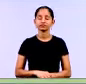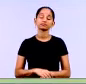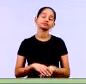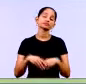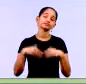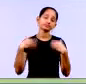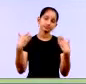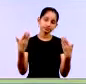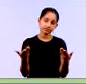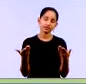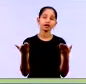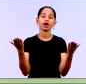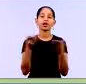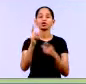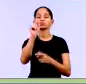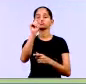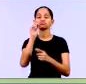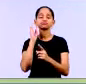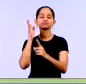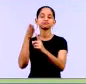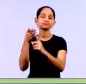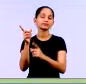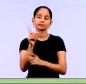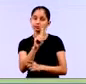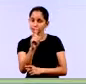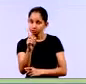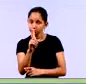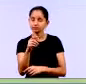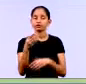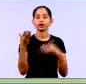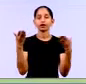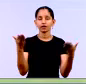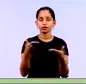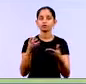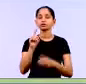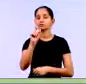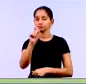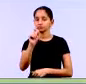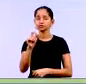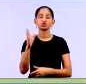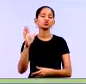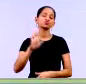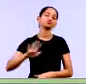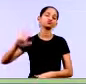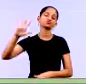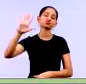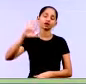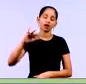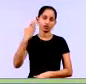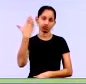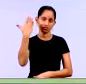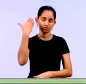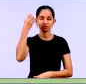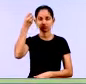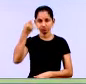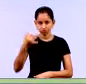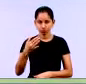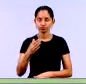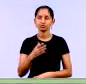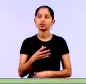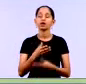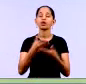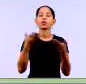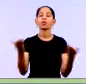Os custos indiretos. Os custos indiretos são aqueles custos gerais, como nós falamos. Então, vamos ver aqui quais são